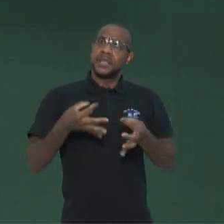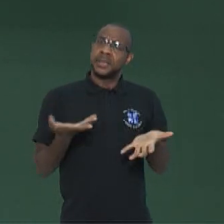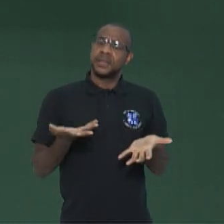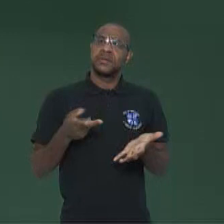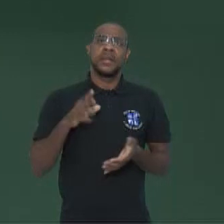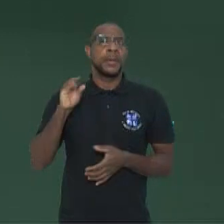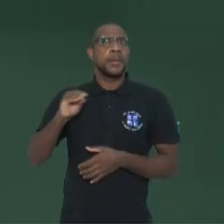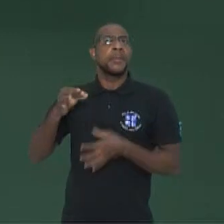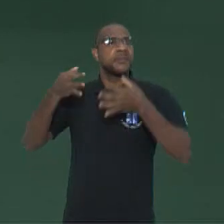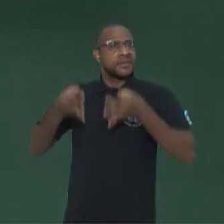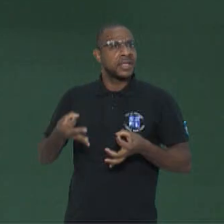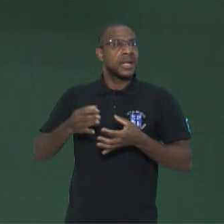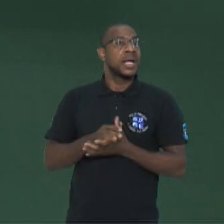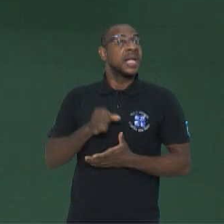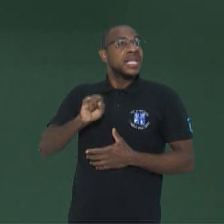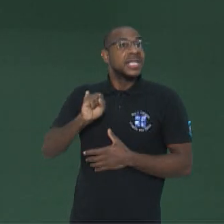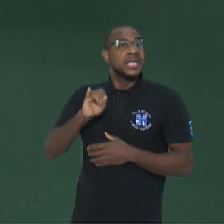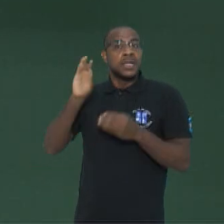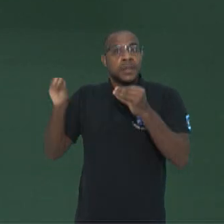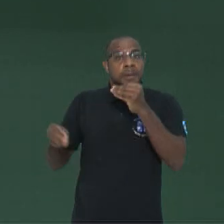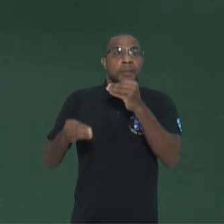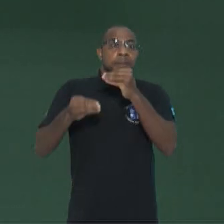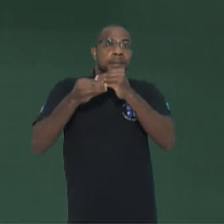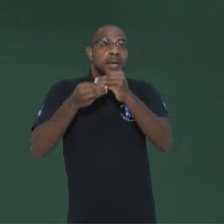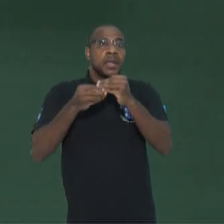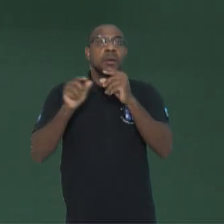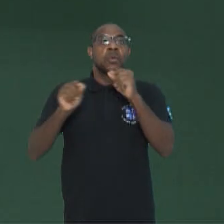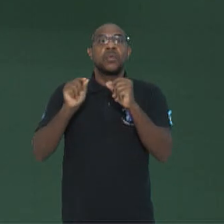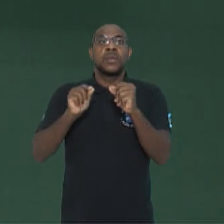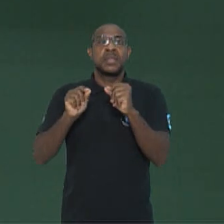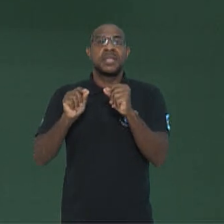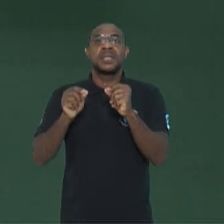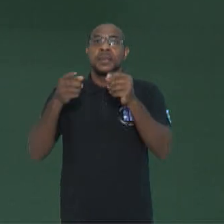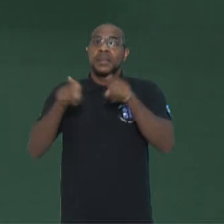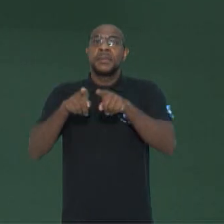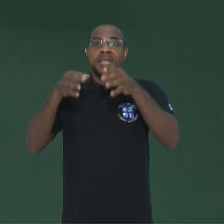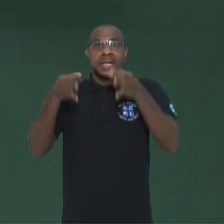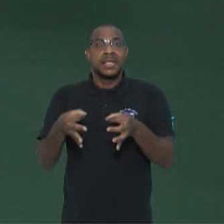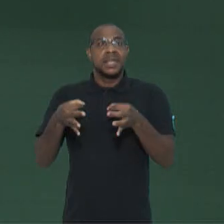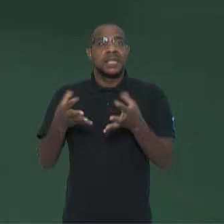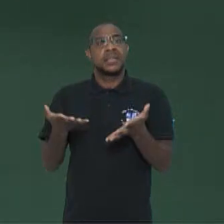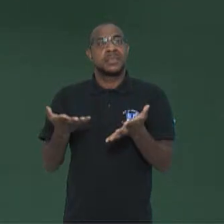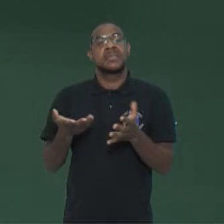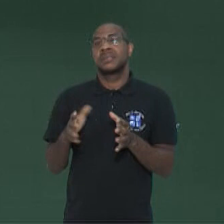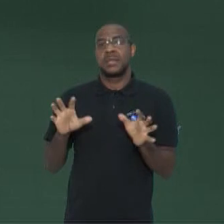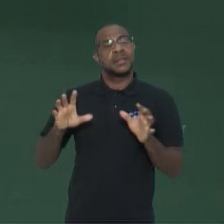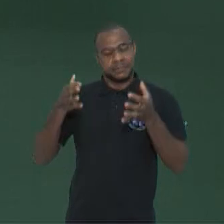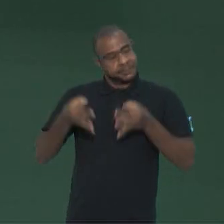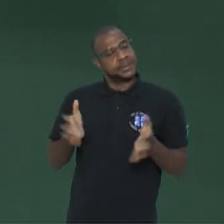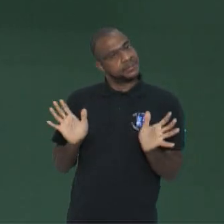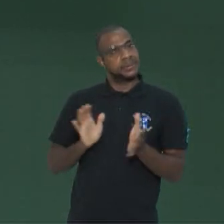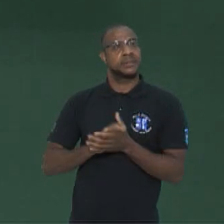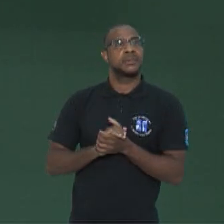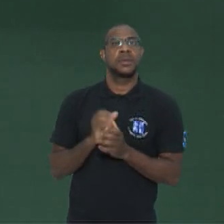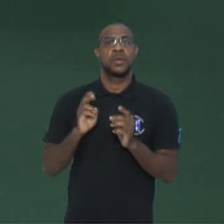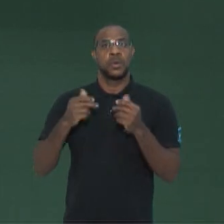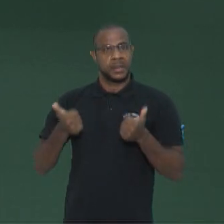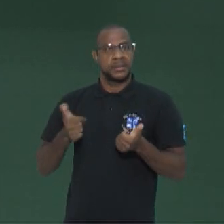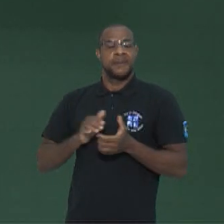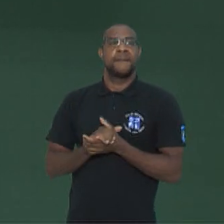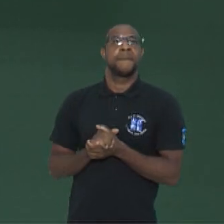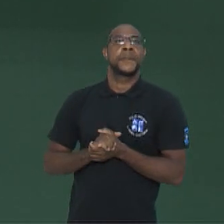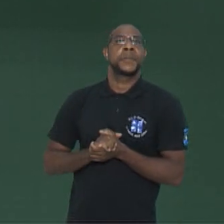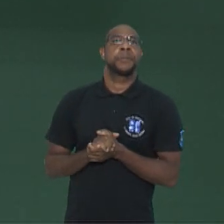se ela também estivesse colocado no plural, também estaria certo. Então, tá tudo certo, né? Está tudo